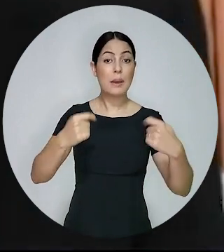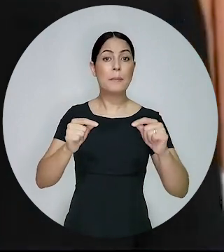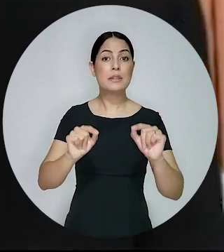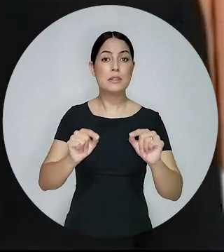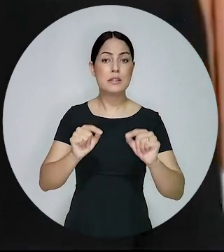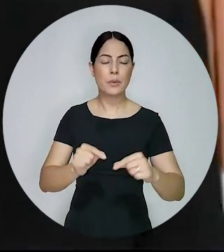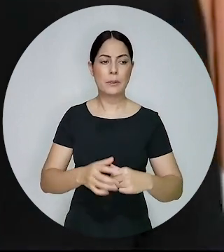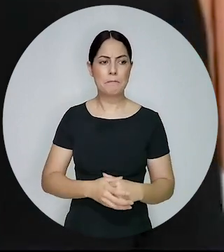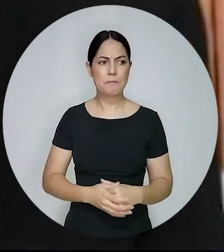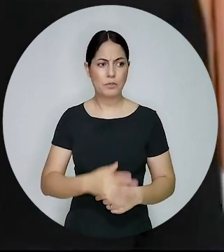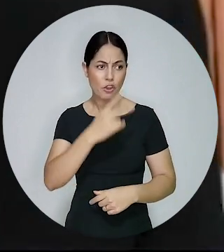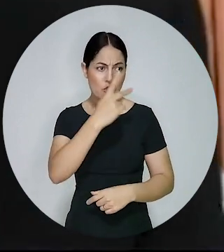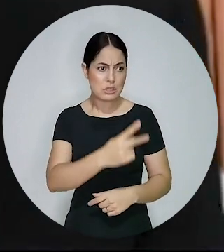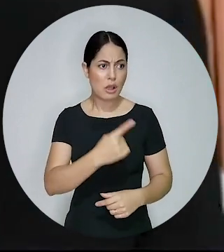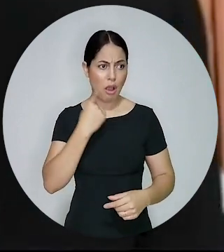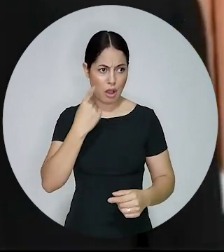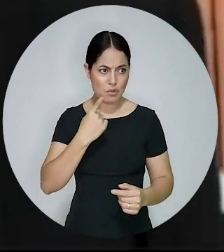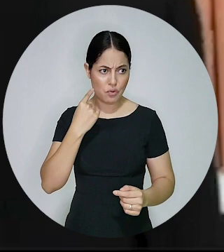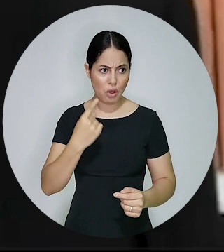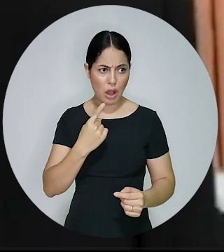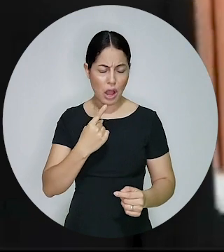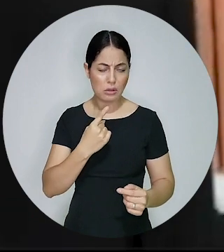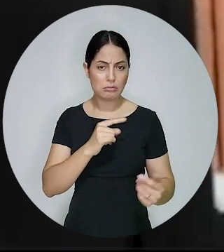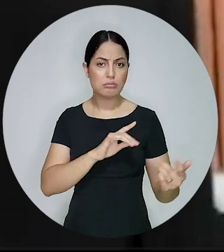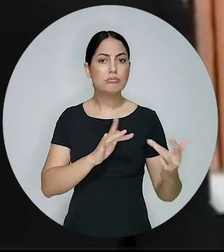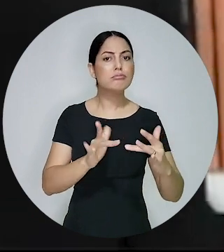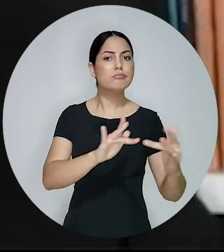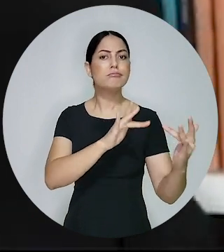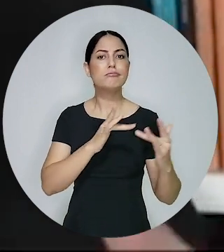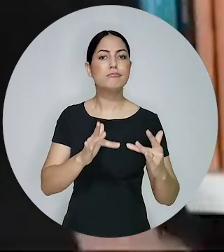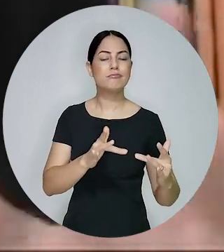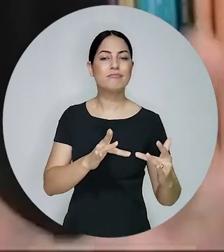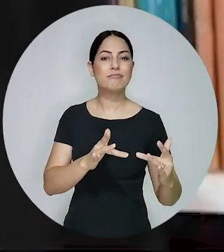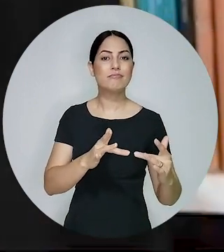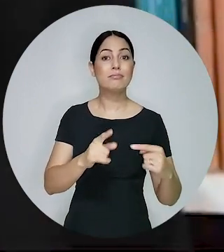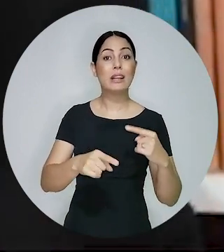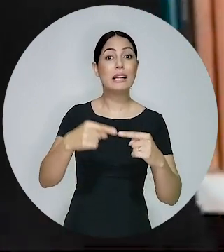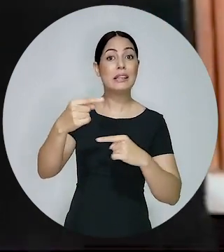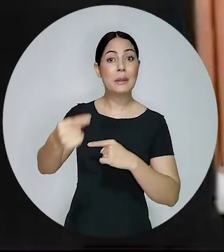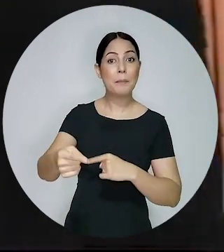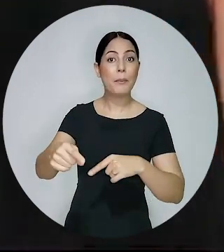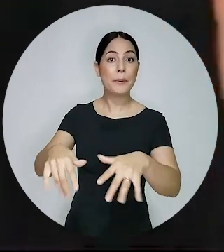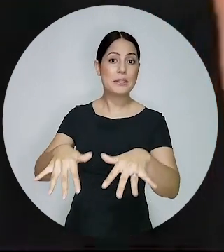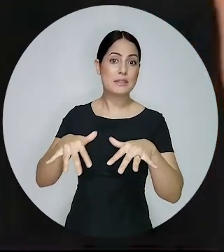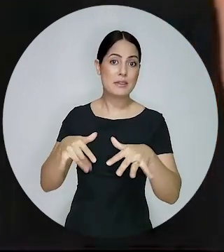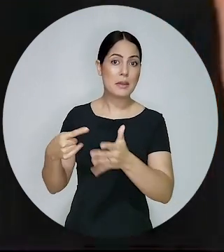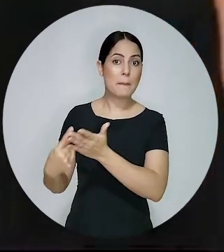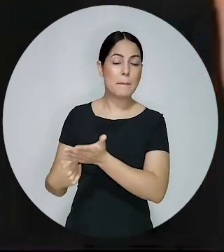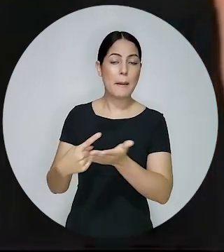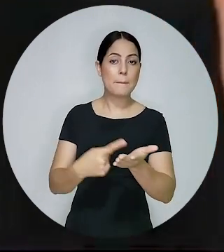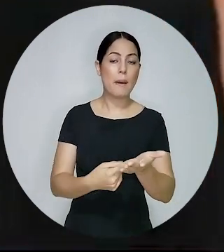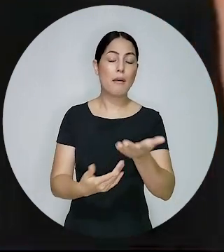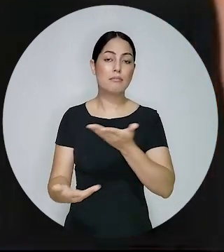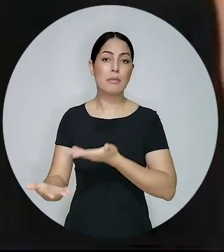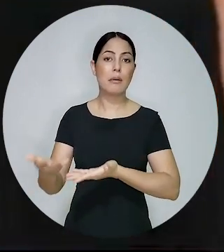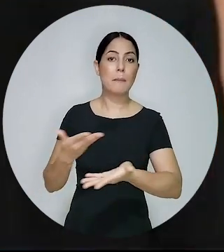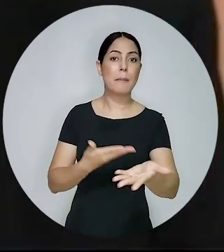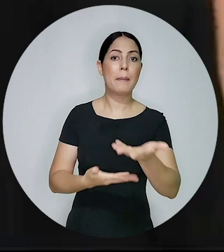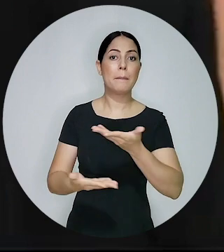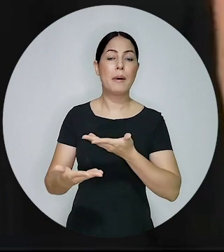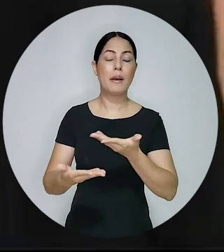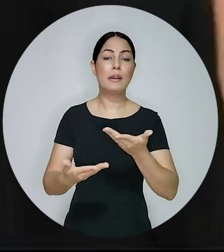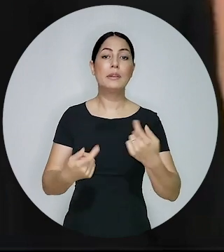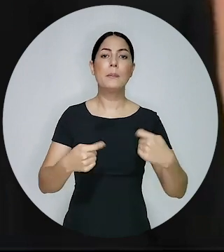muitas vezes eu tenho que fazer um contato prévio com os advogados para desmistificar algumas coisas antes de começar a sessão com as